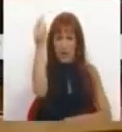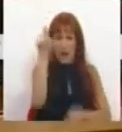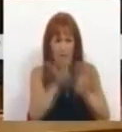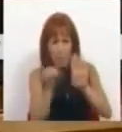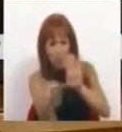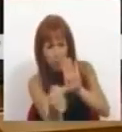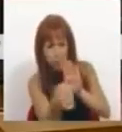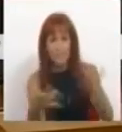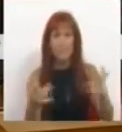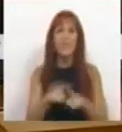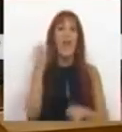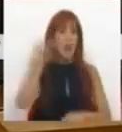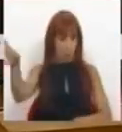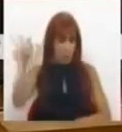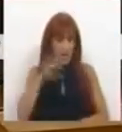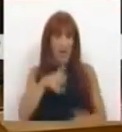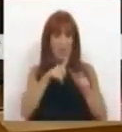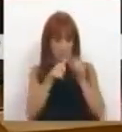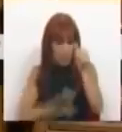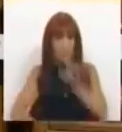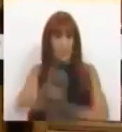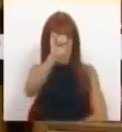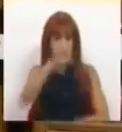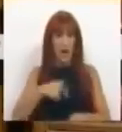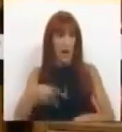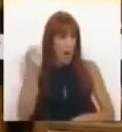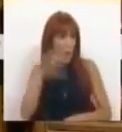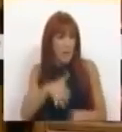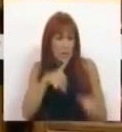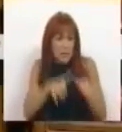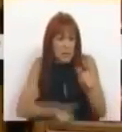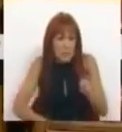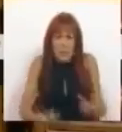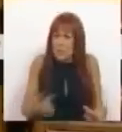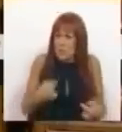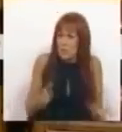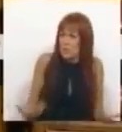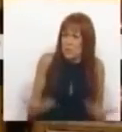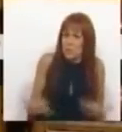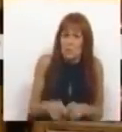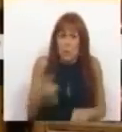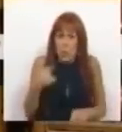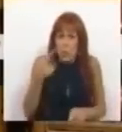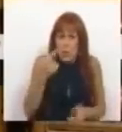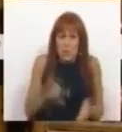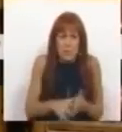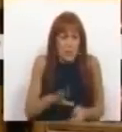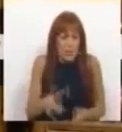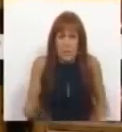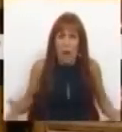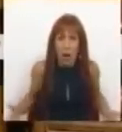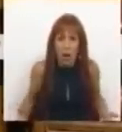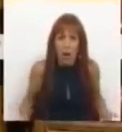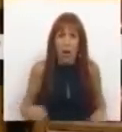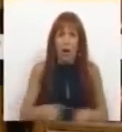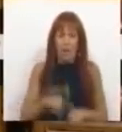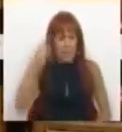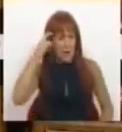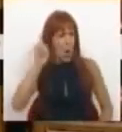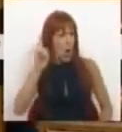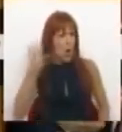atrás da porta. E quem ouvisse a sua intervenção, quem ouviu a sua intervenção e não estivesse em Portugal, não conhecesse a realidade do país, seria